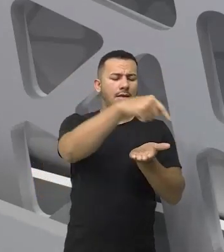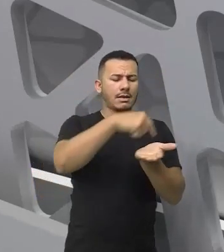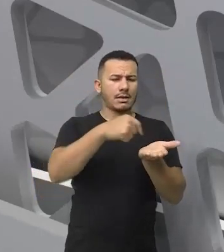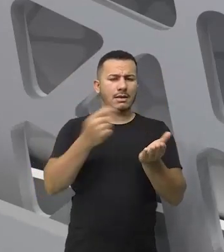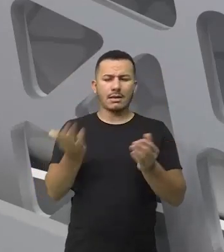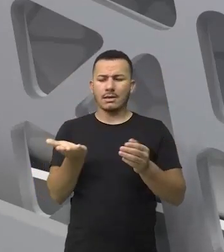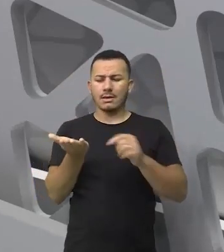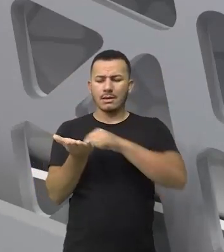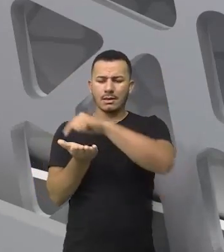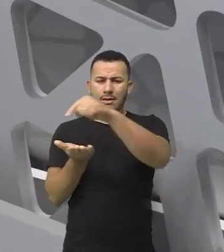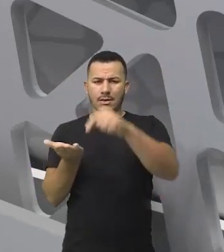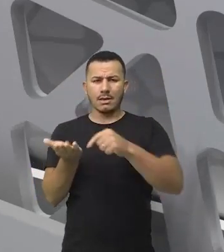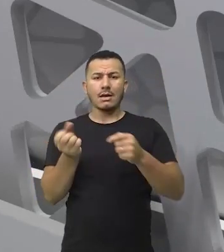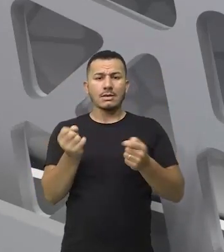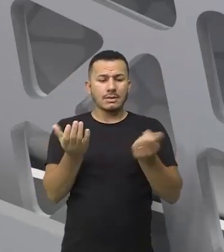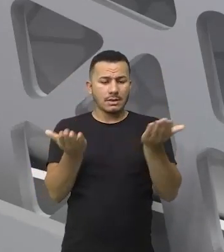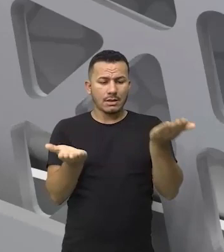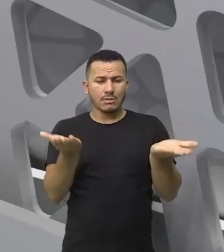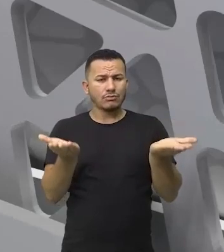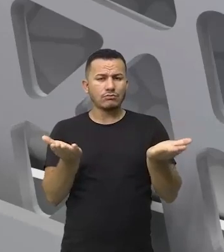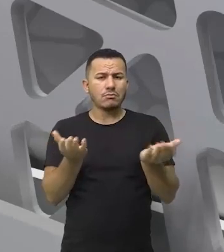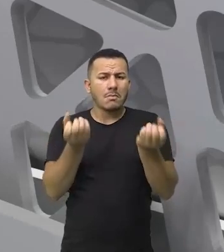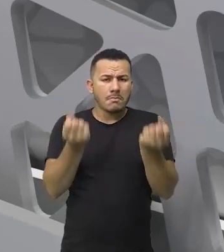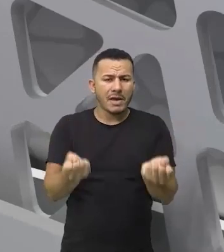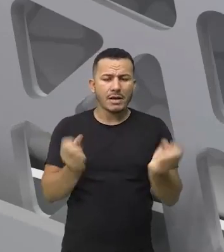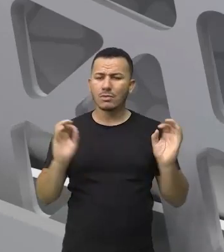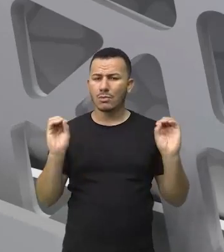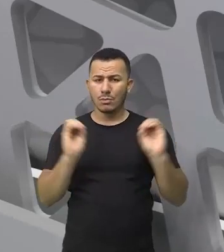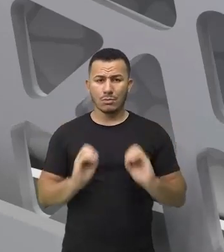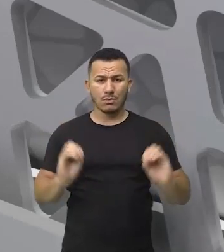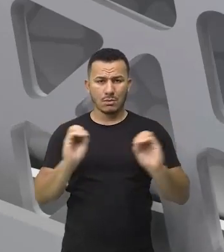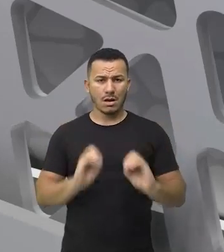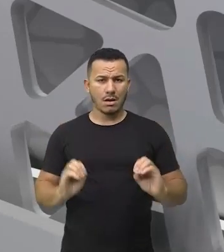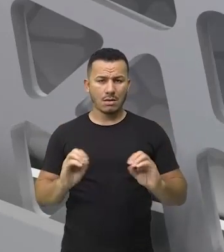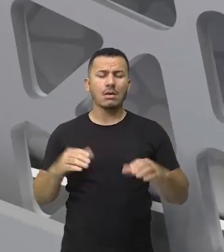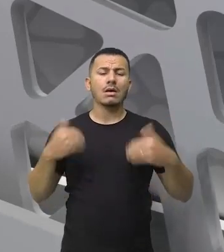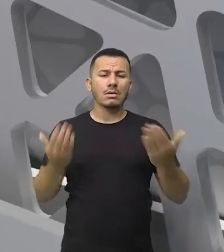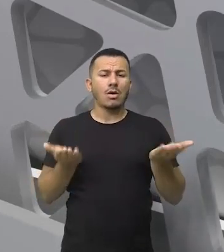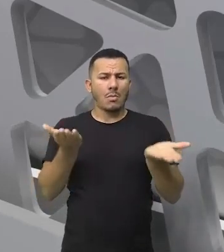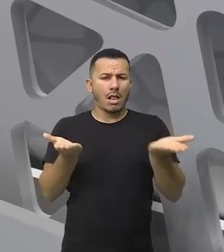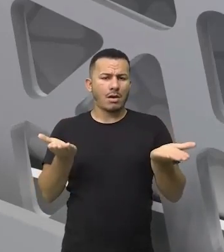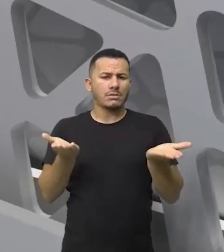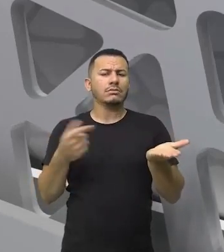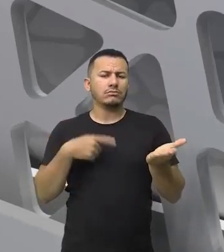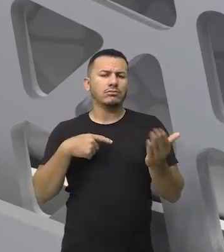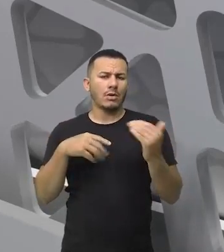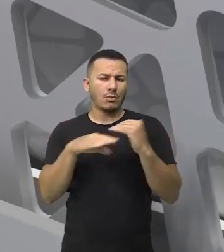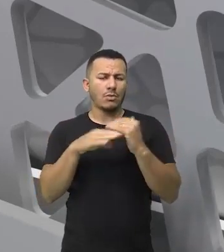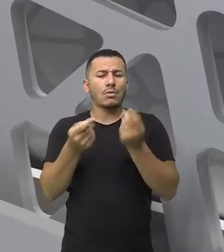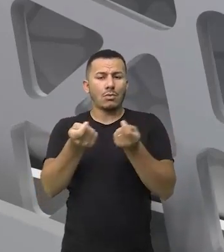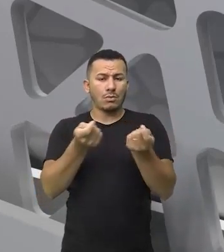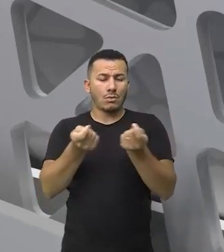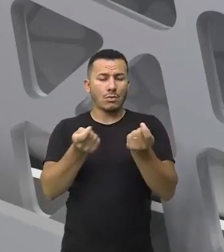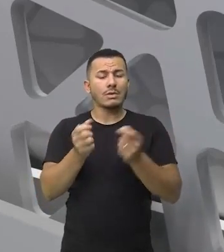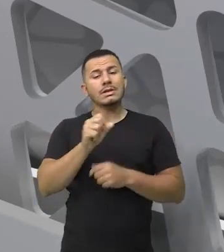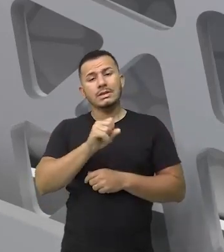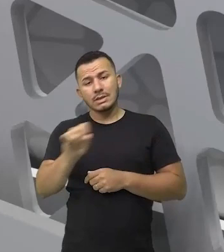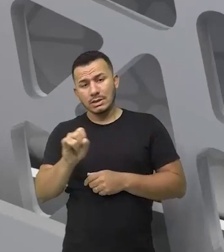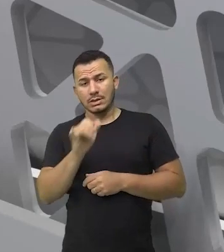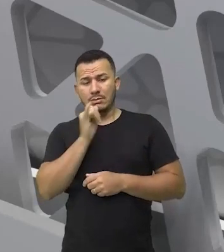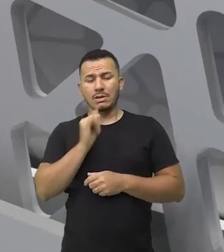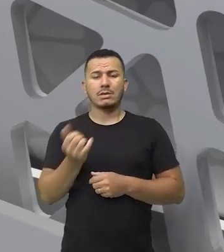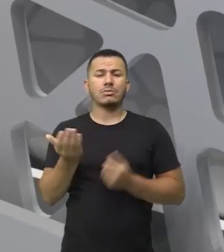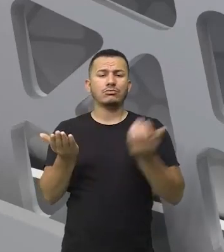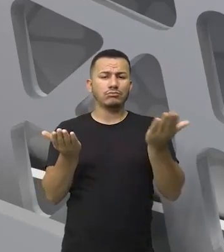ela não está com nenhuma massa em ambos os pratos, então a balança está equilibrada. O que acontece se de repente